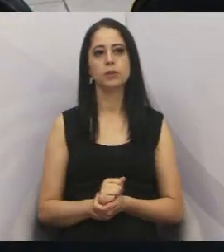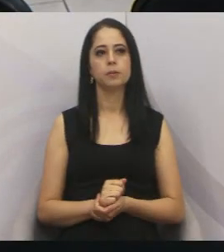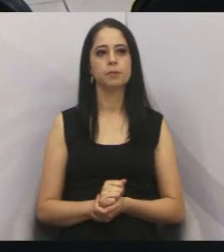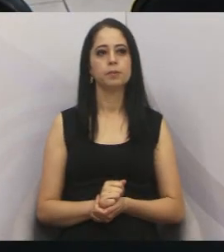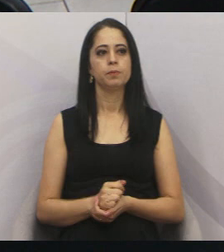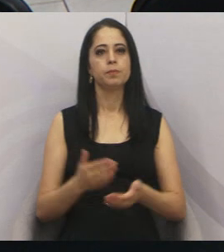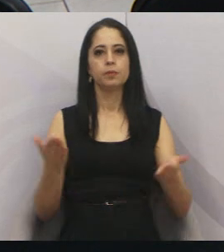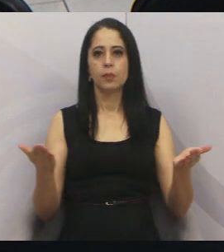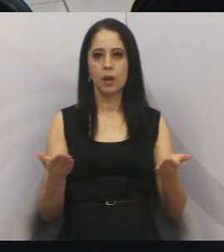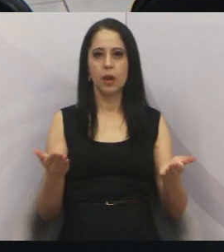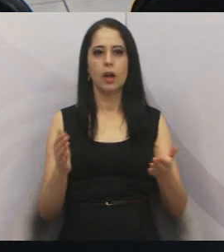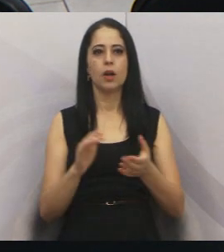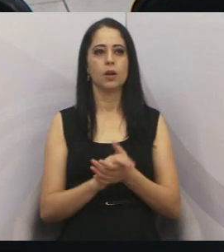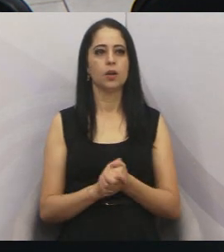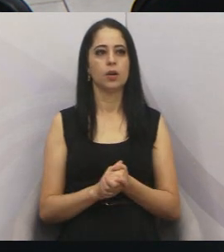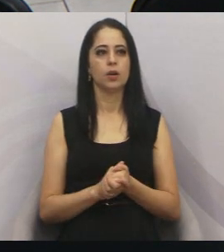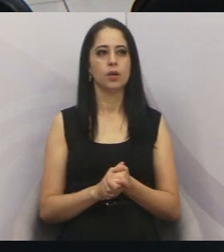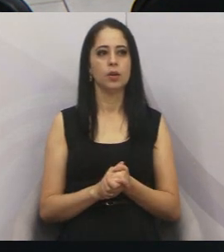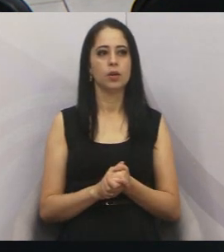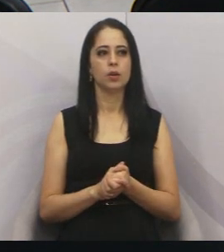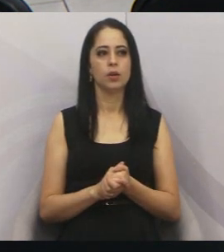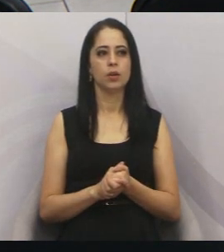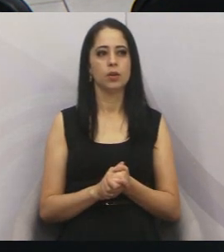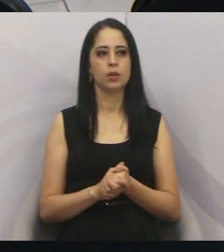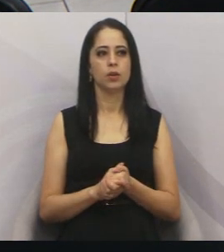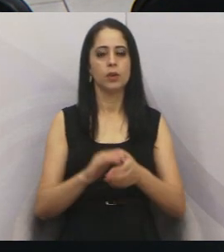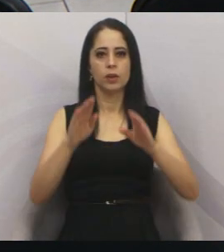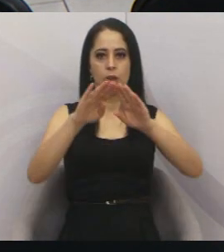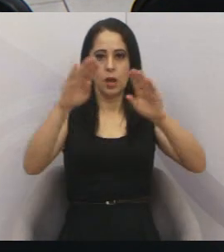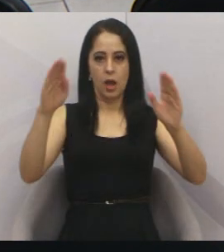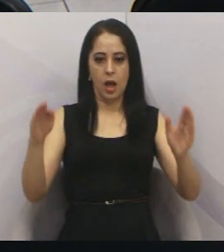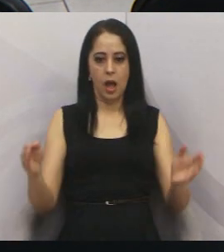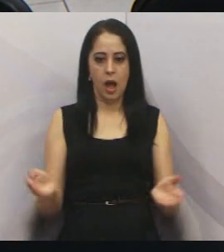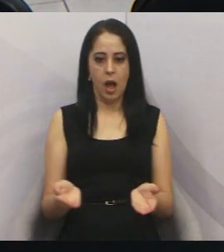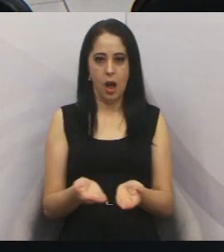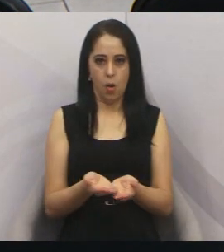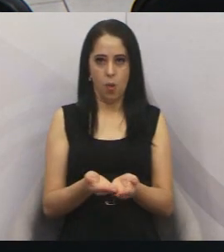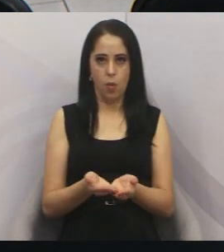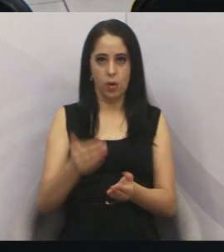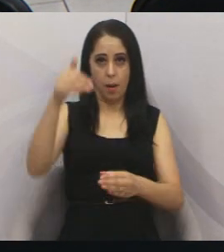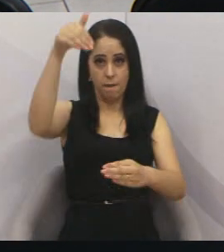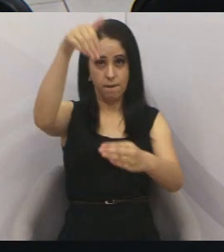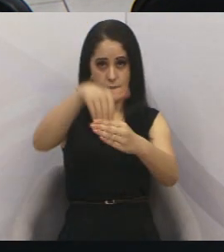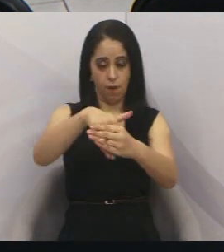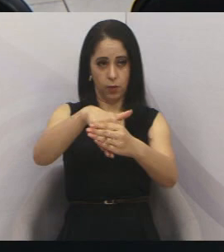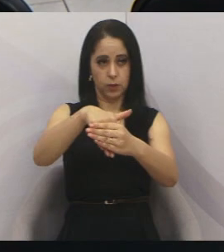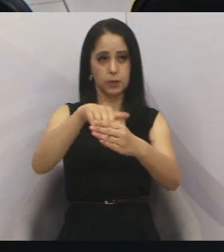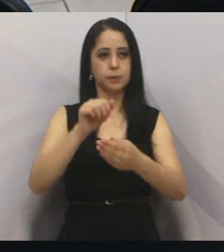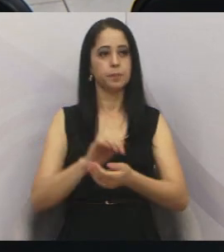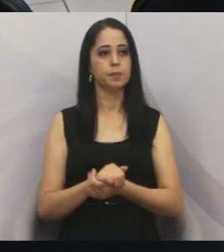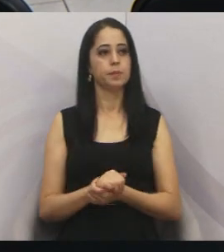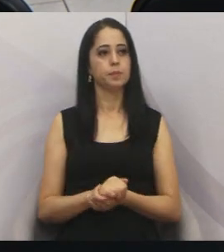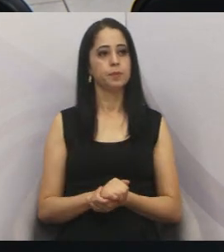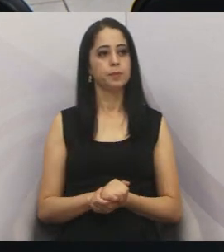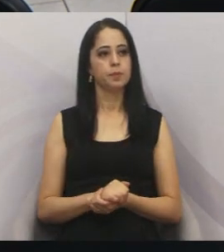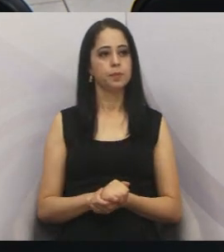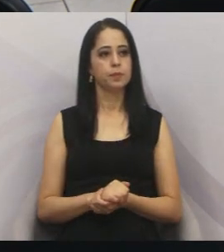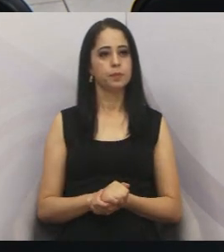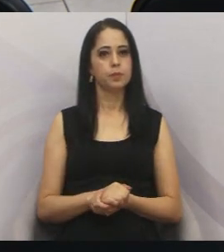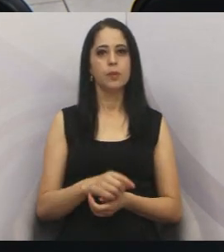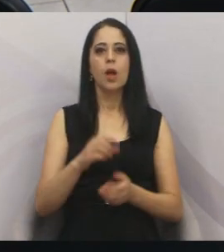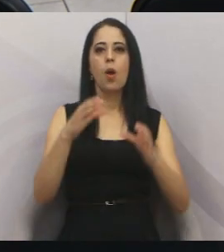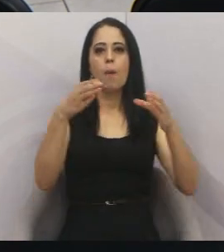Passaremos então agora ao descerramento da urna do bairro Parque Meia Lua.